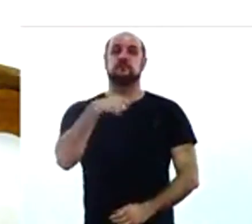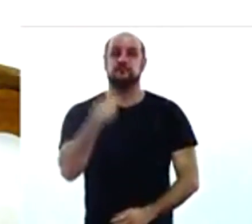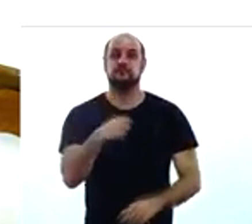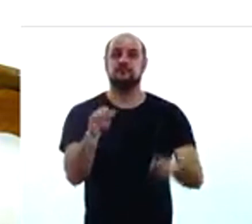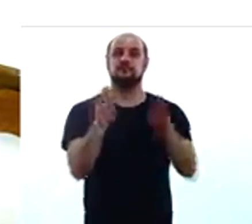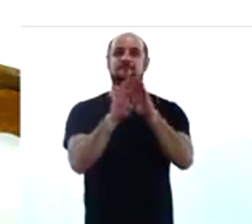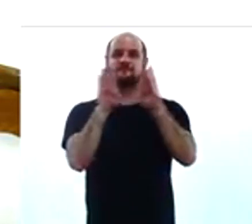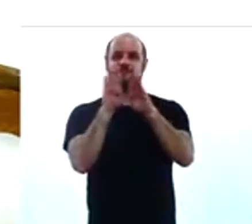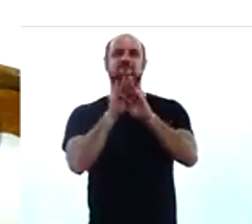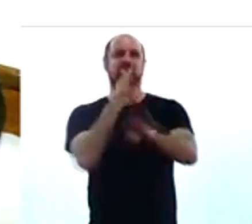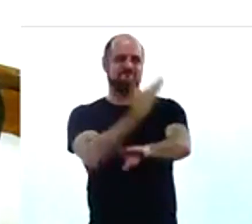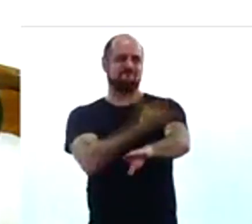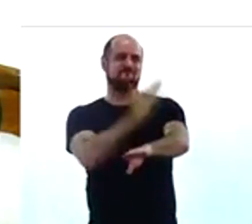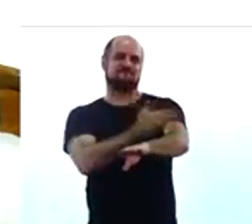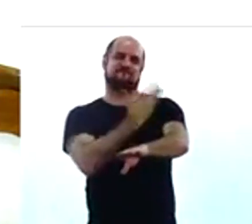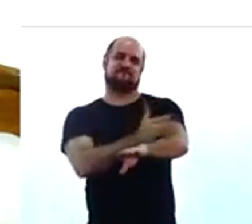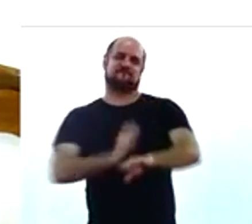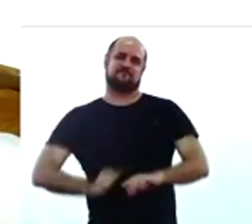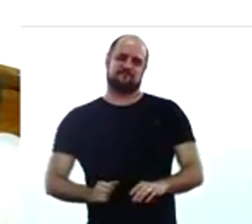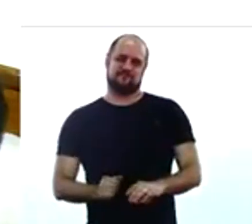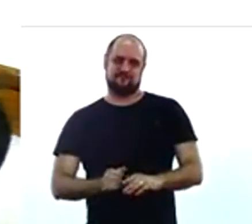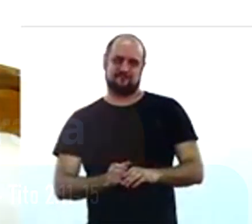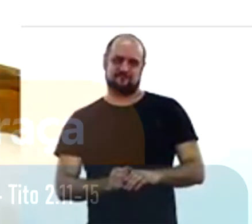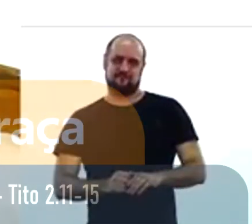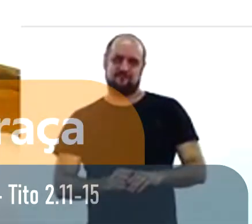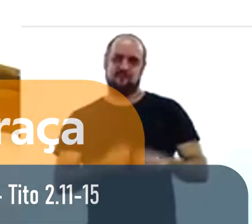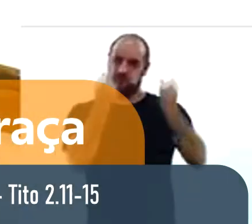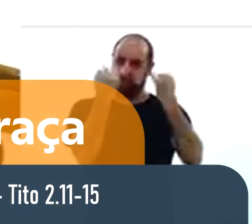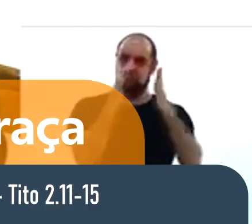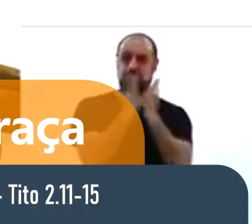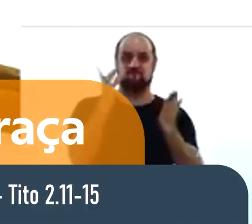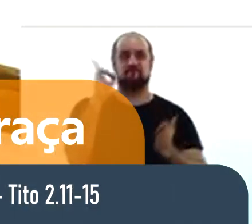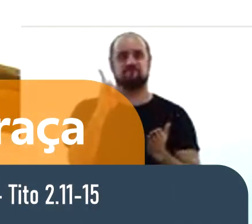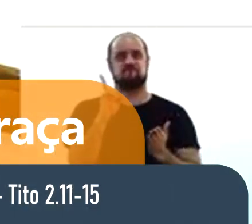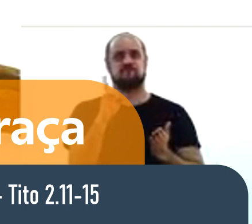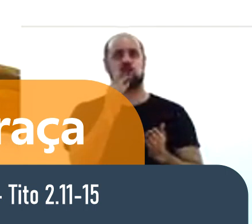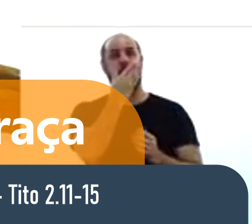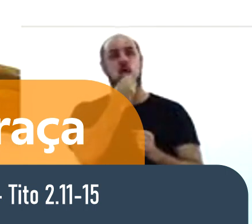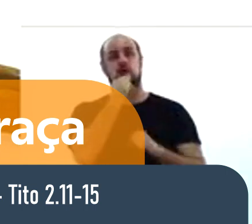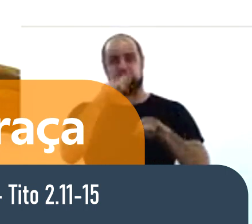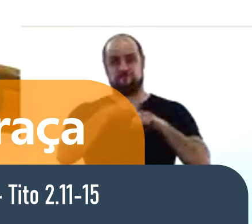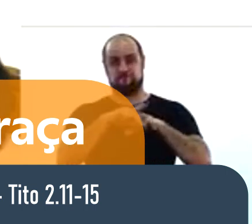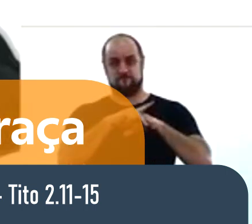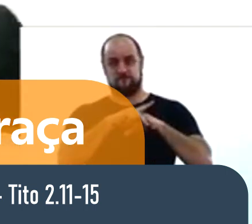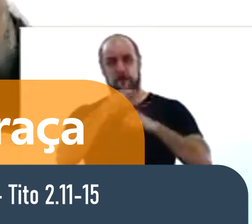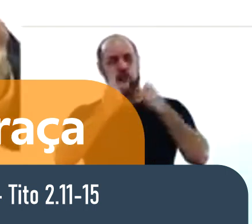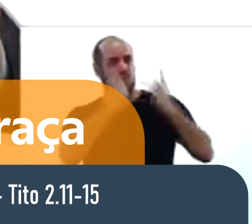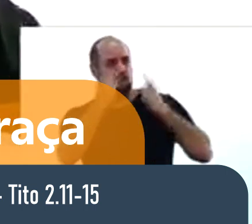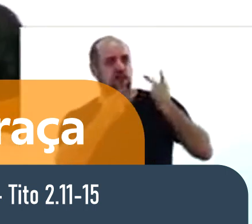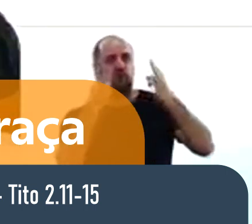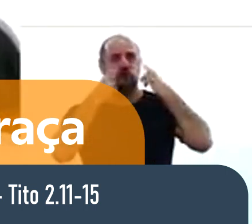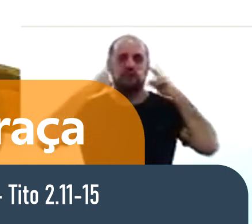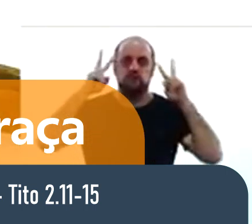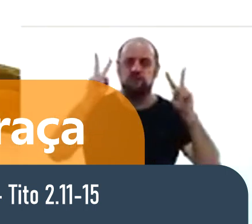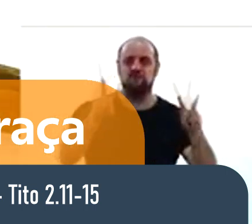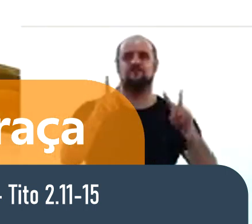também prática. Na proporção de a Bíblia explica a Bíblia, o apóstolo Pedro, falando do testemunho